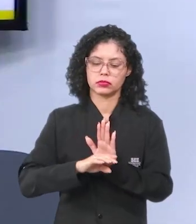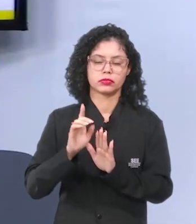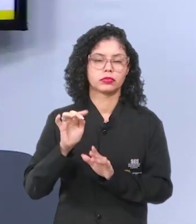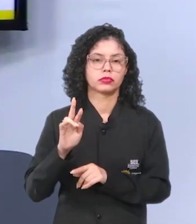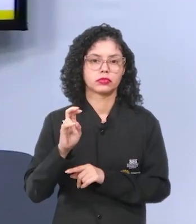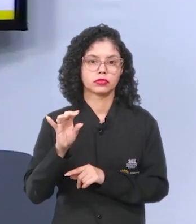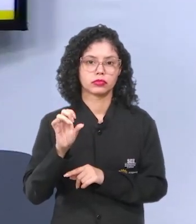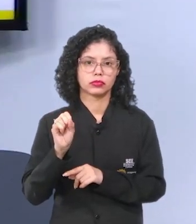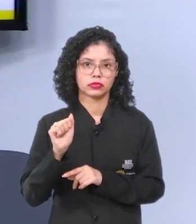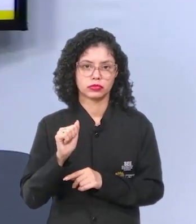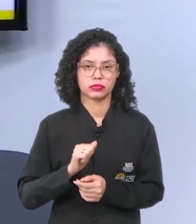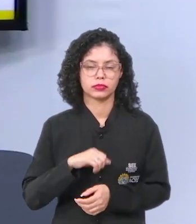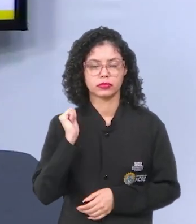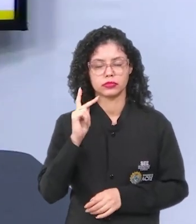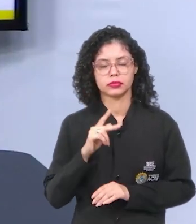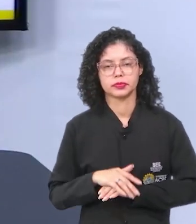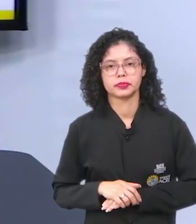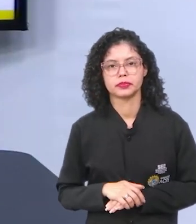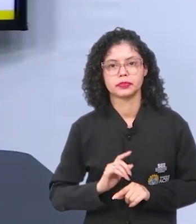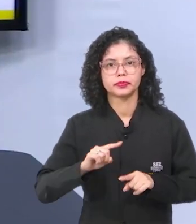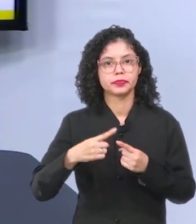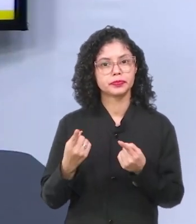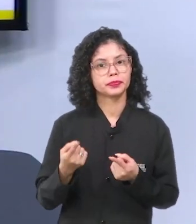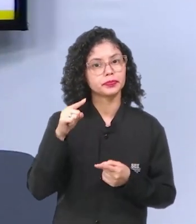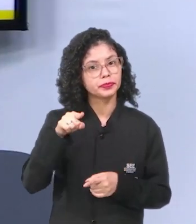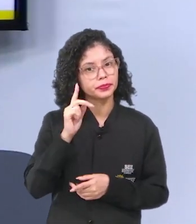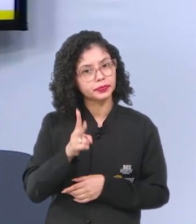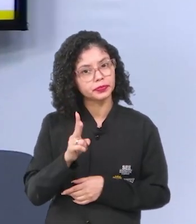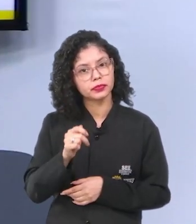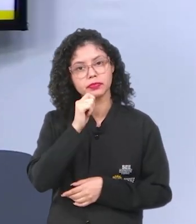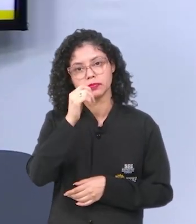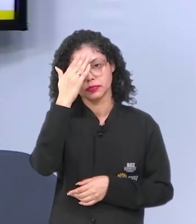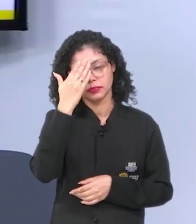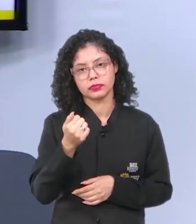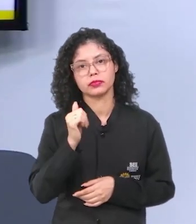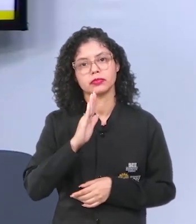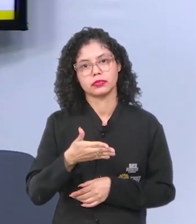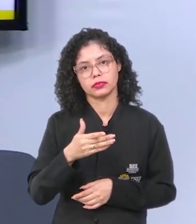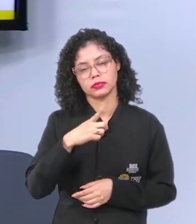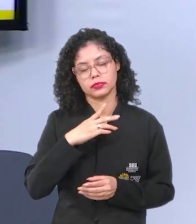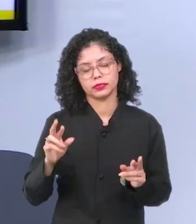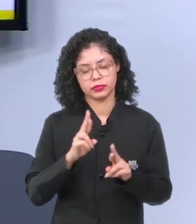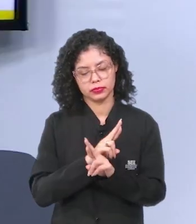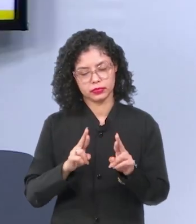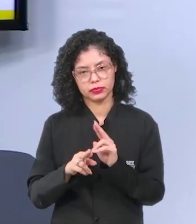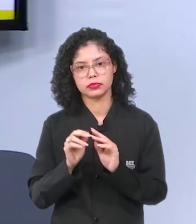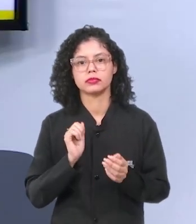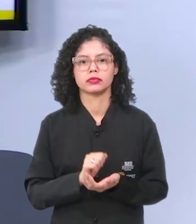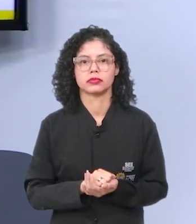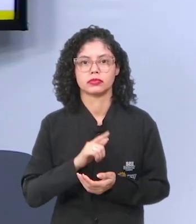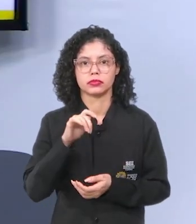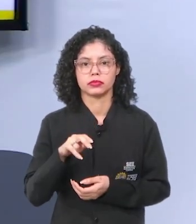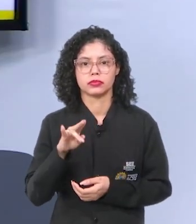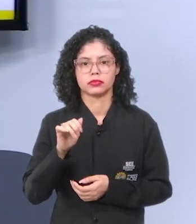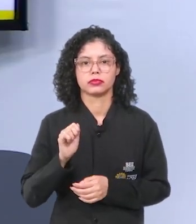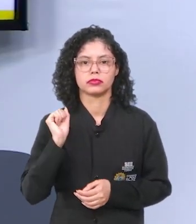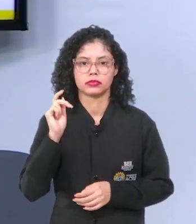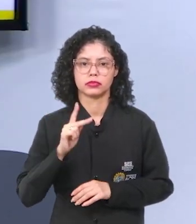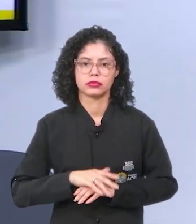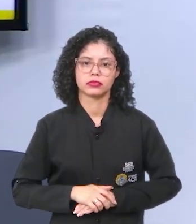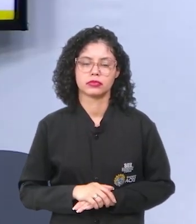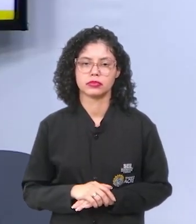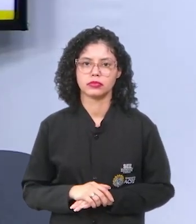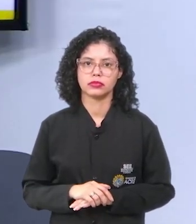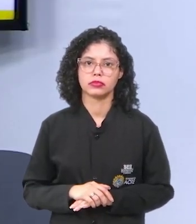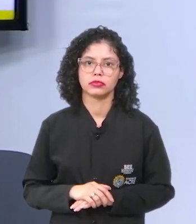cromossomos, tá ok? Mas mesmo cromossomo a gente sabe que isso já é interação gênica, tá ok? Então ela aí